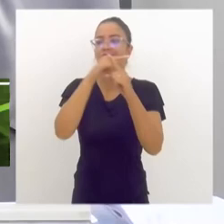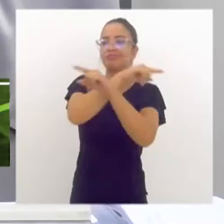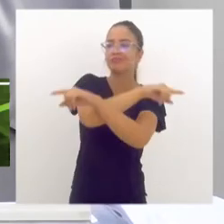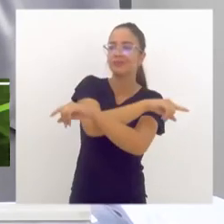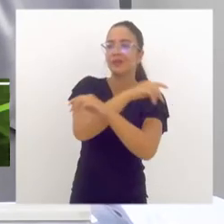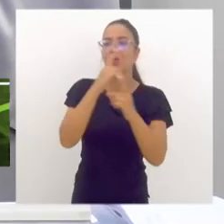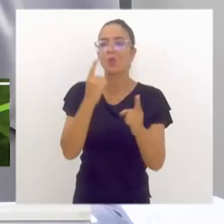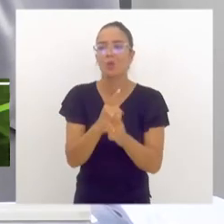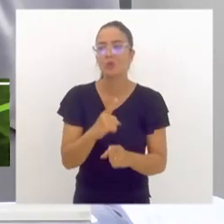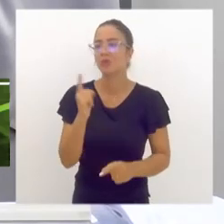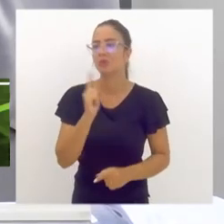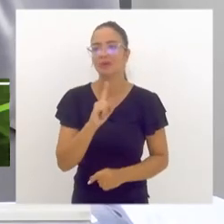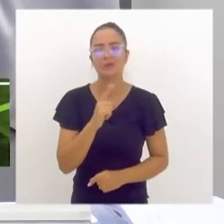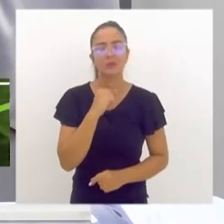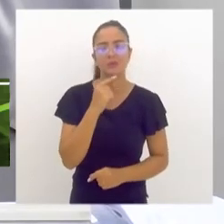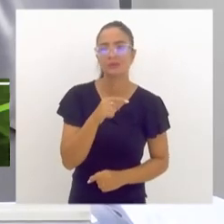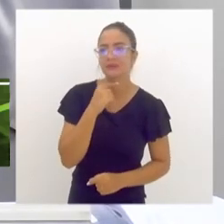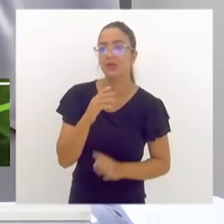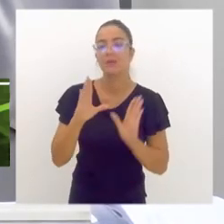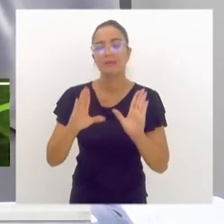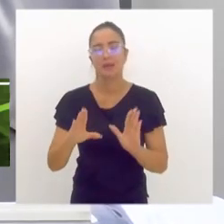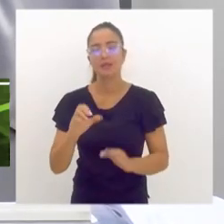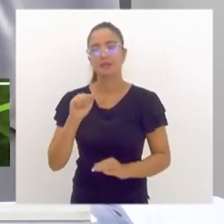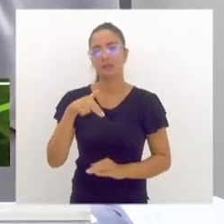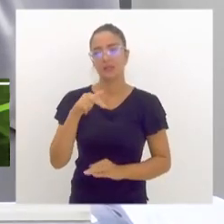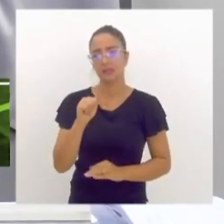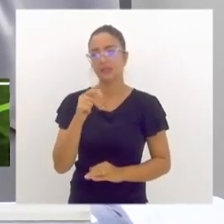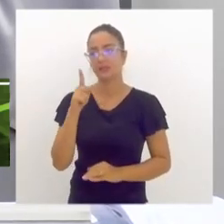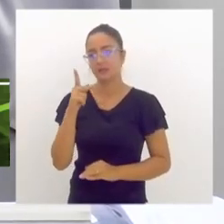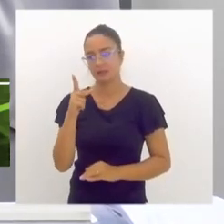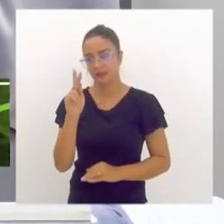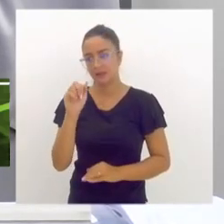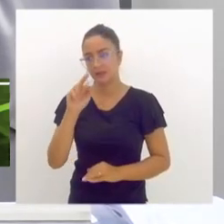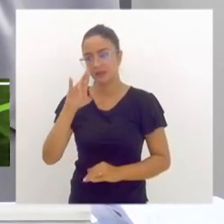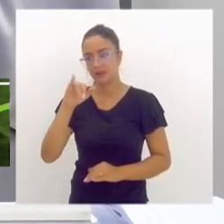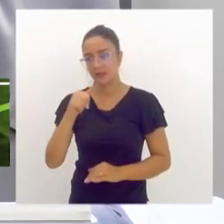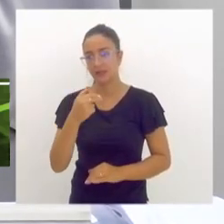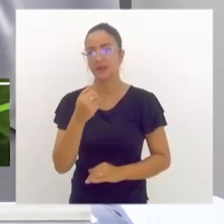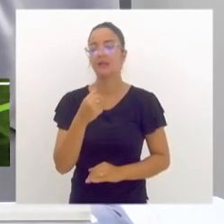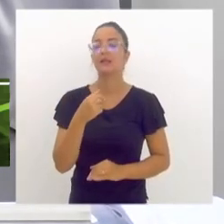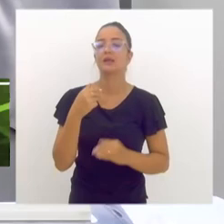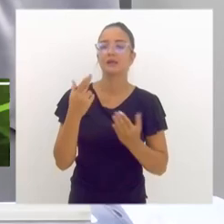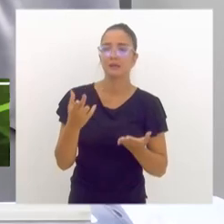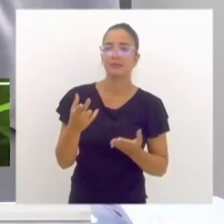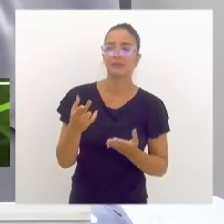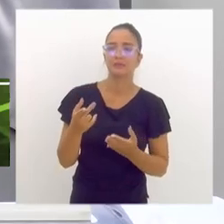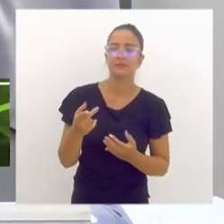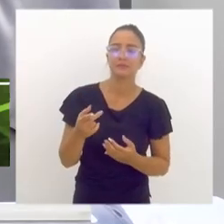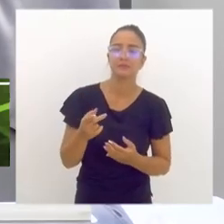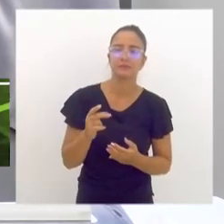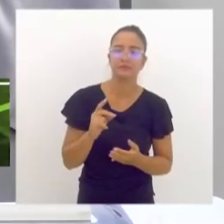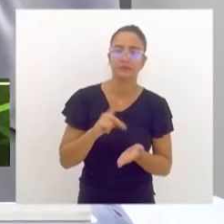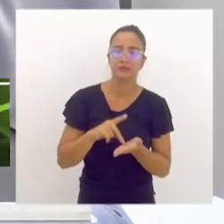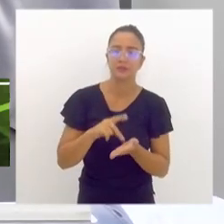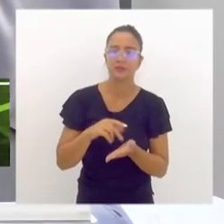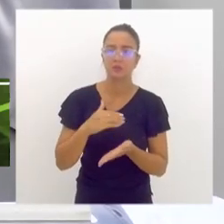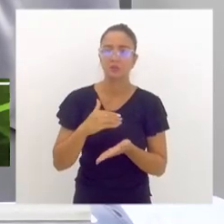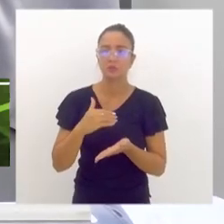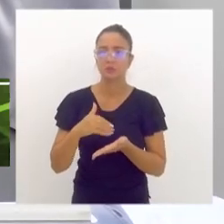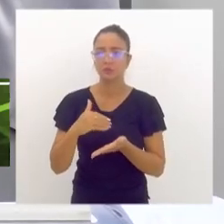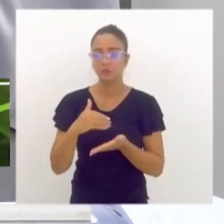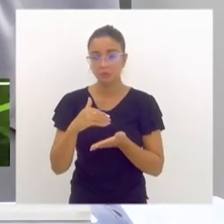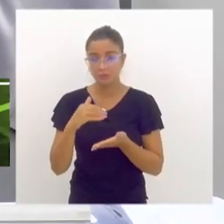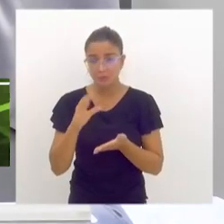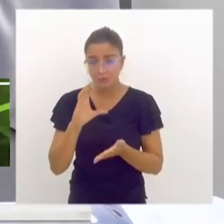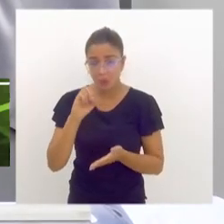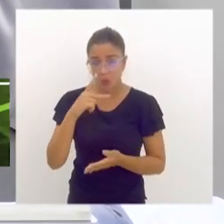muitas vezes está aqui presente, mas a maioria delas destaca que não representando oficialmente o Conselho. Essa presença do Conselho,